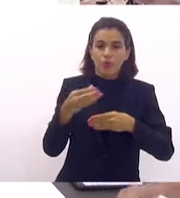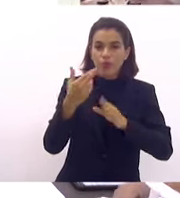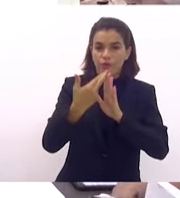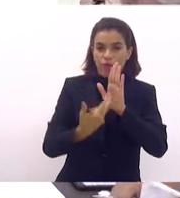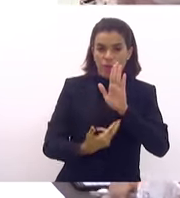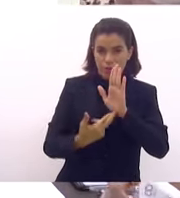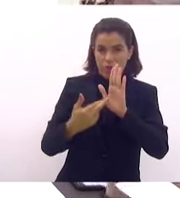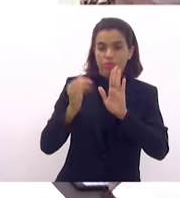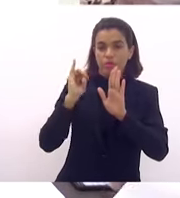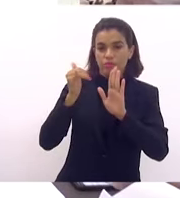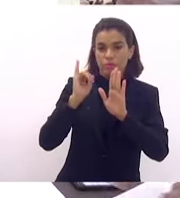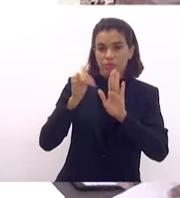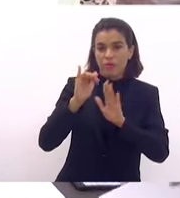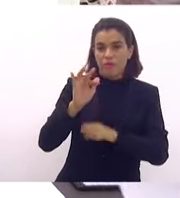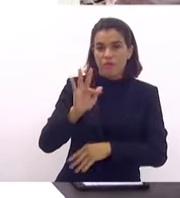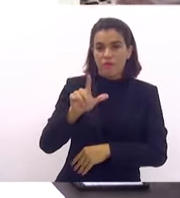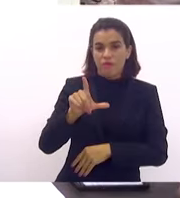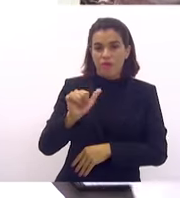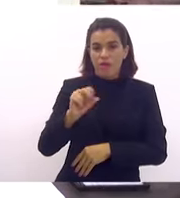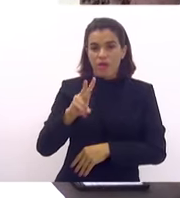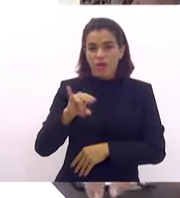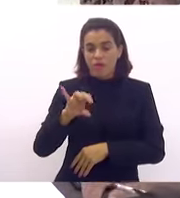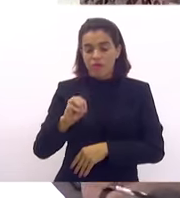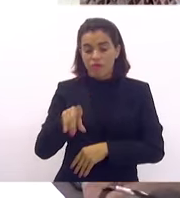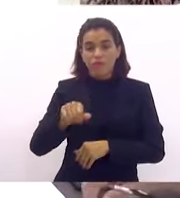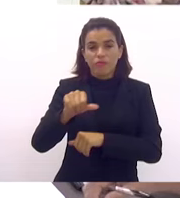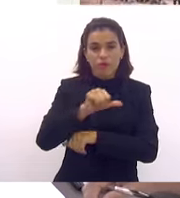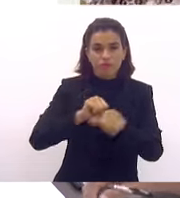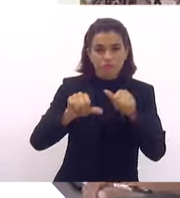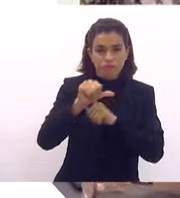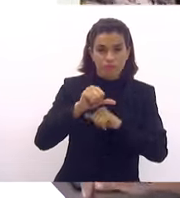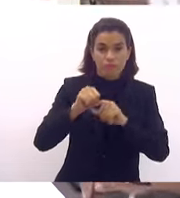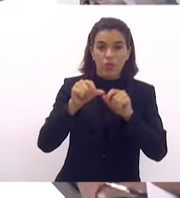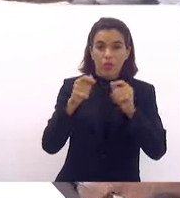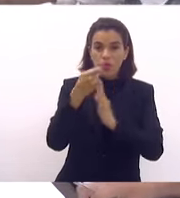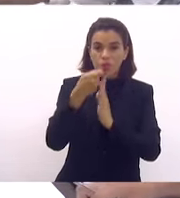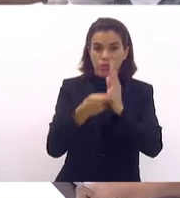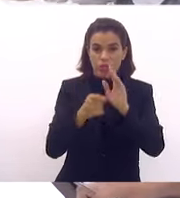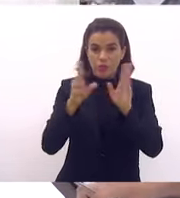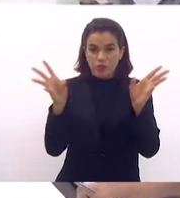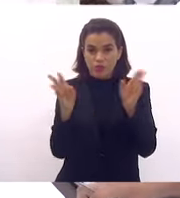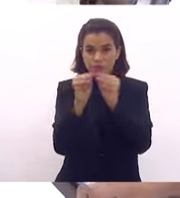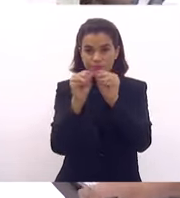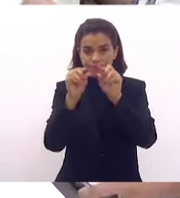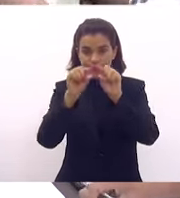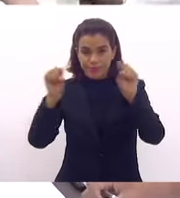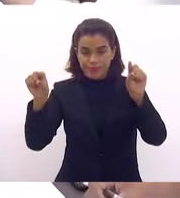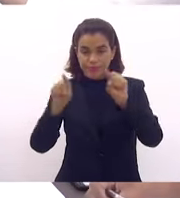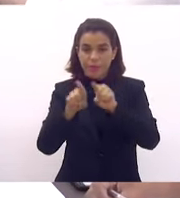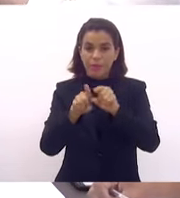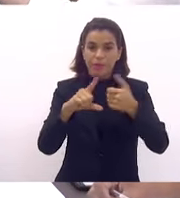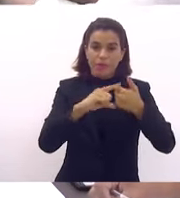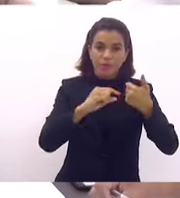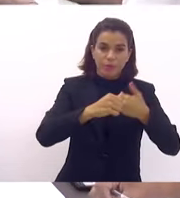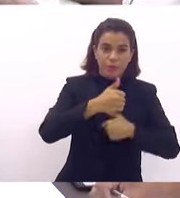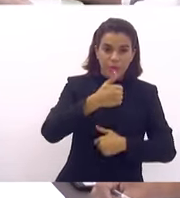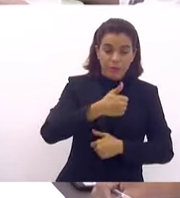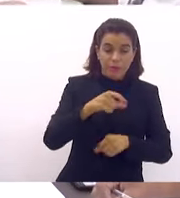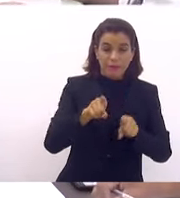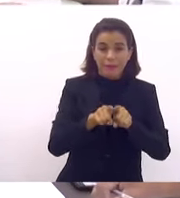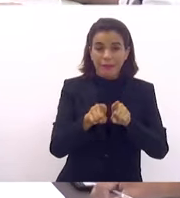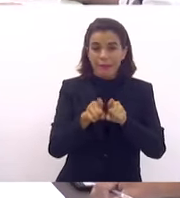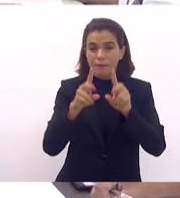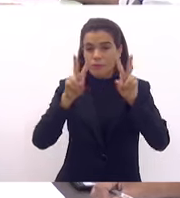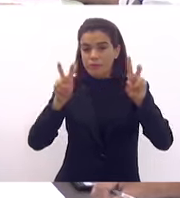parecer do novo relator, deputado Serafini, que vai fazer a alteração... Na emenda e no artigo 1º. No artigo 1º. Também tem um artigo, aquela questão de